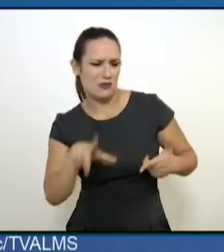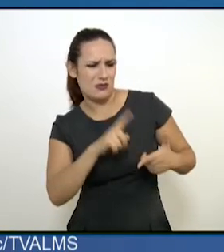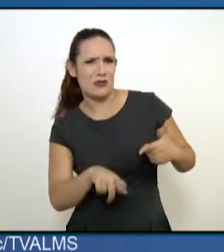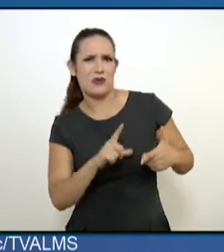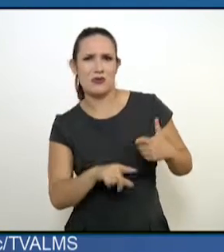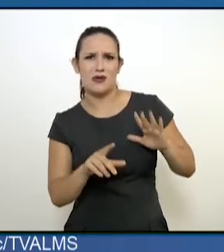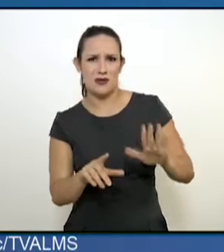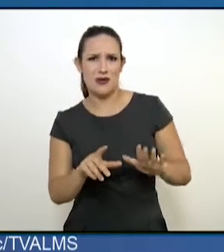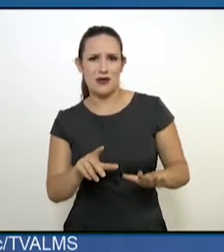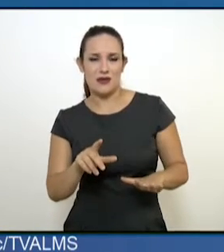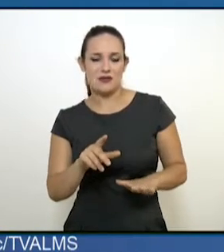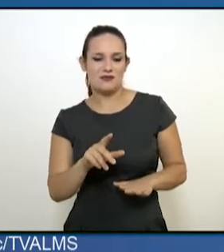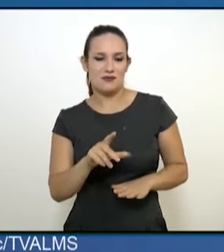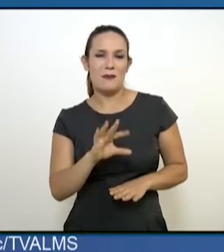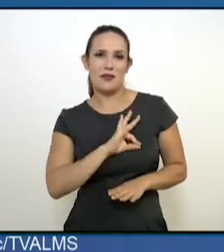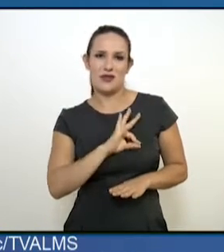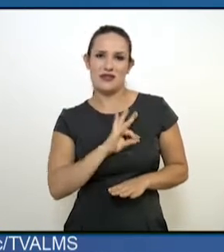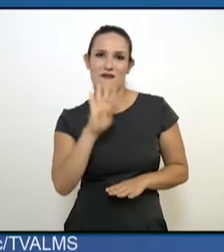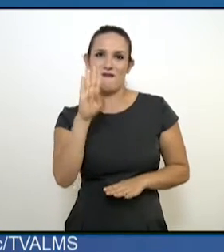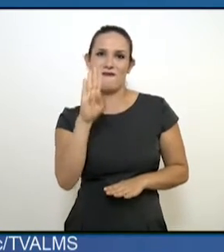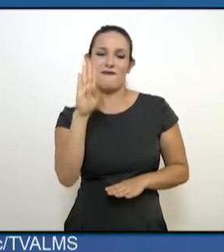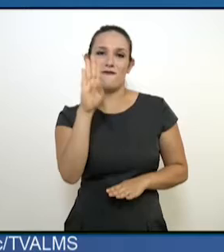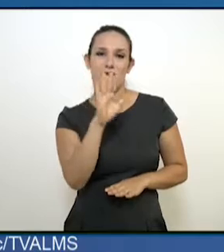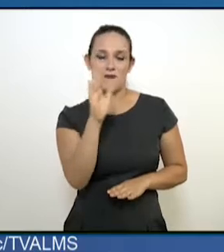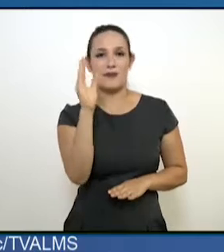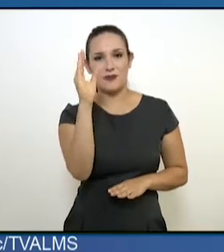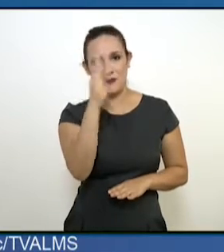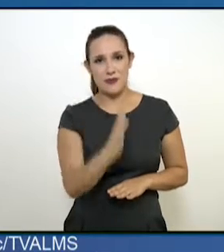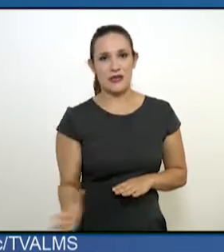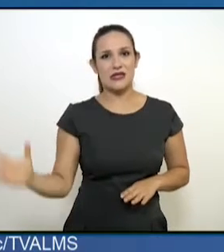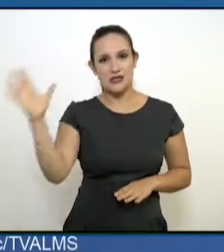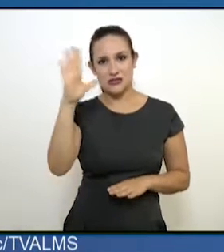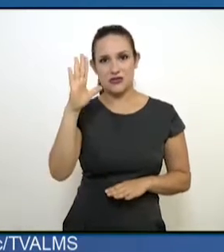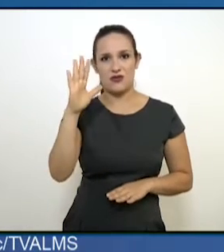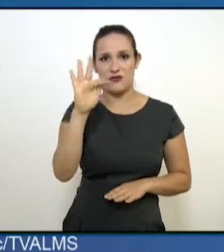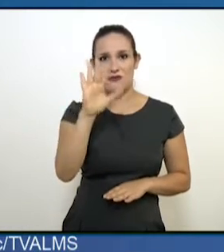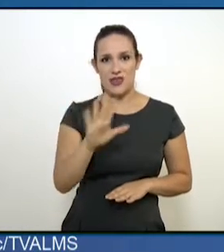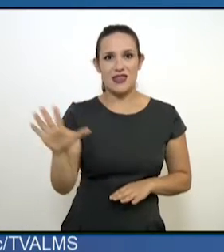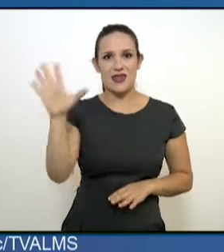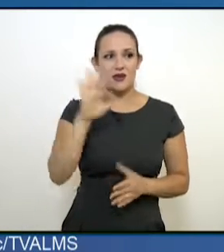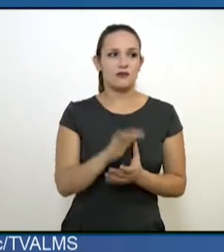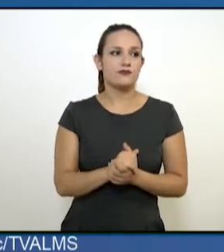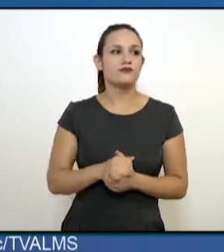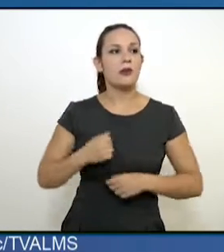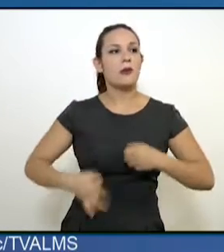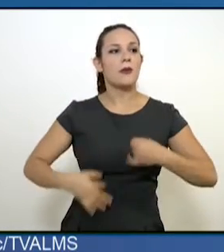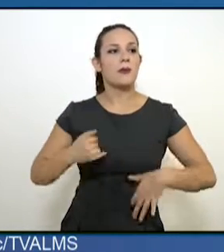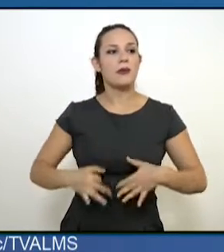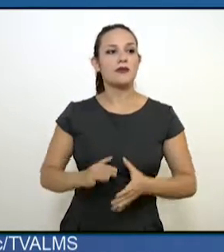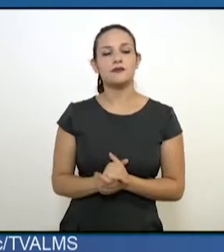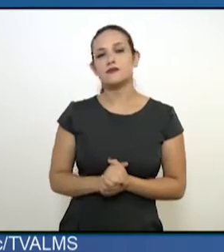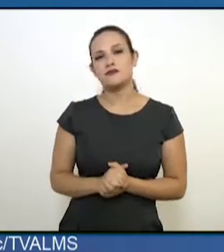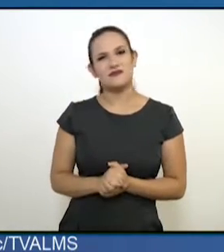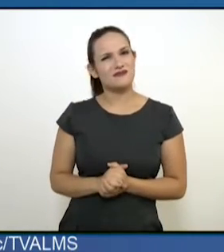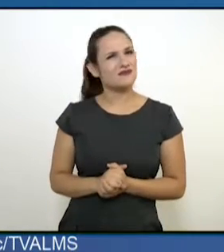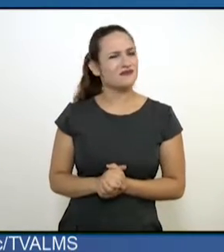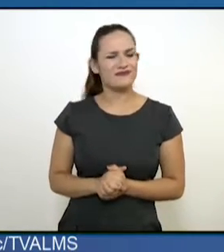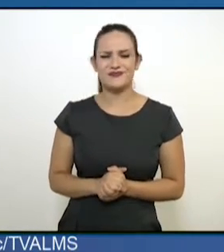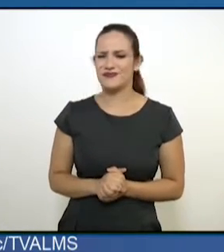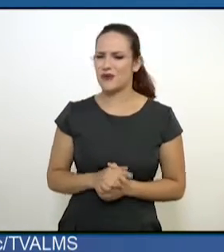Federal, principalmente os delegados, através de declarações que realmente não